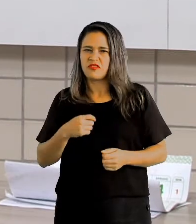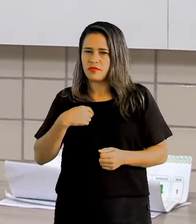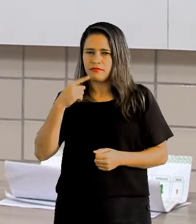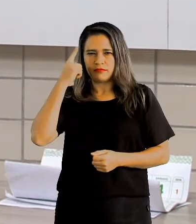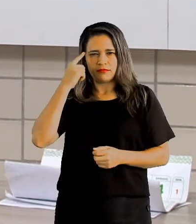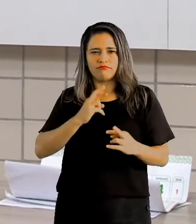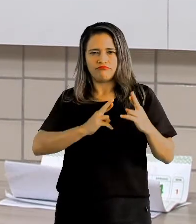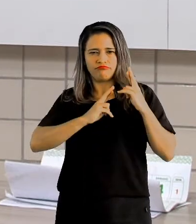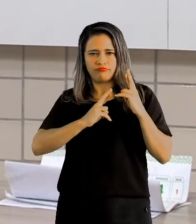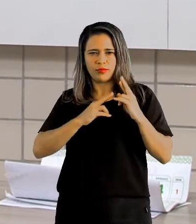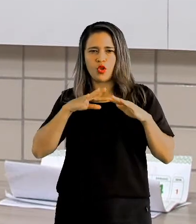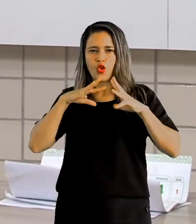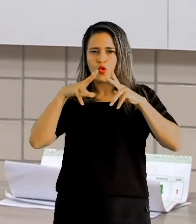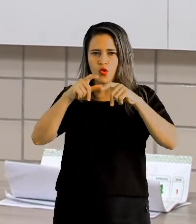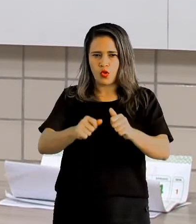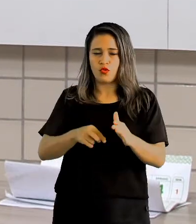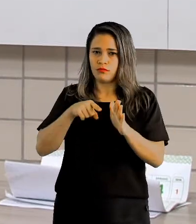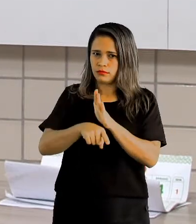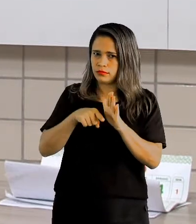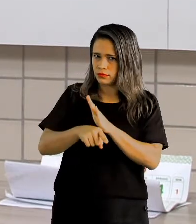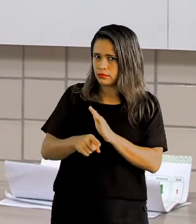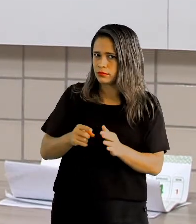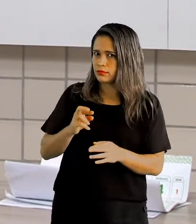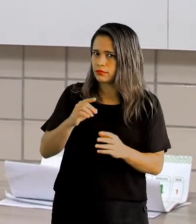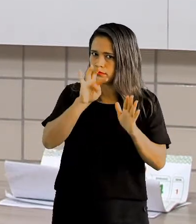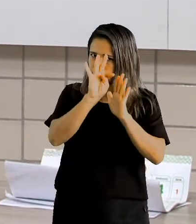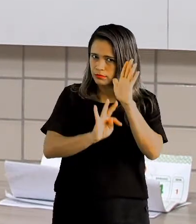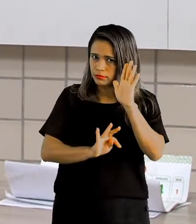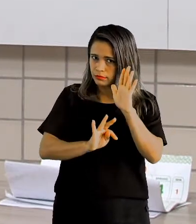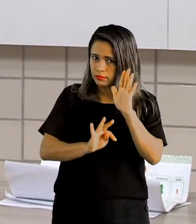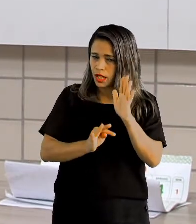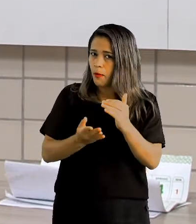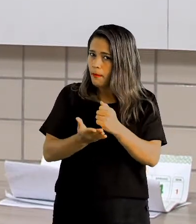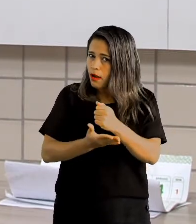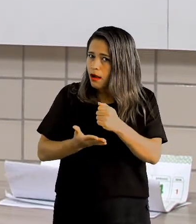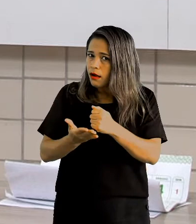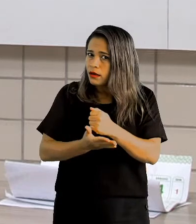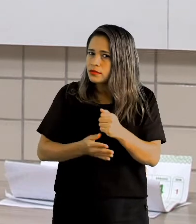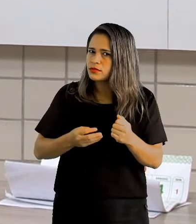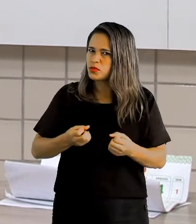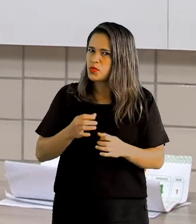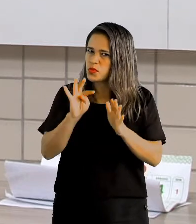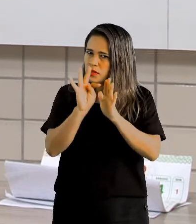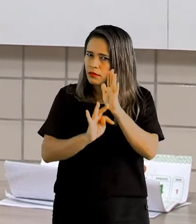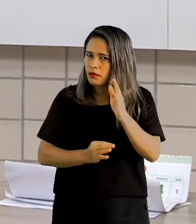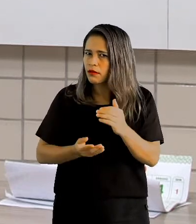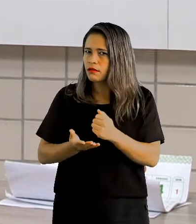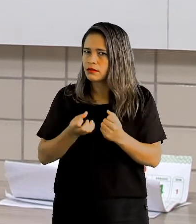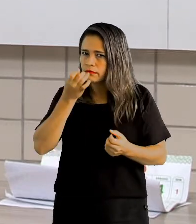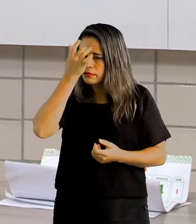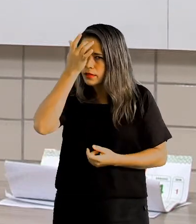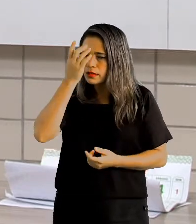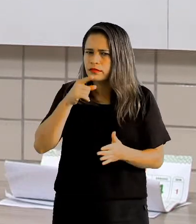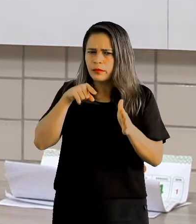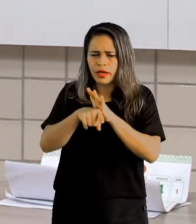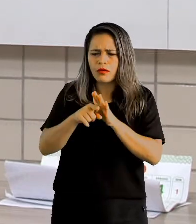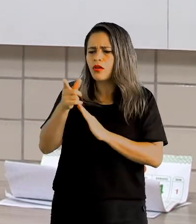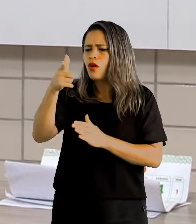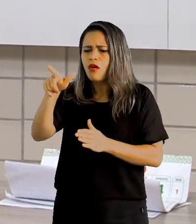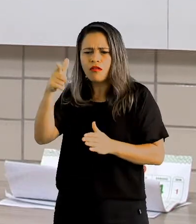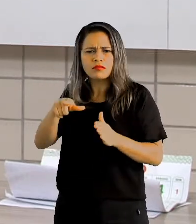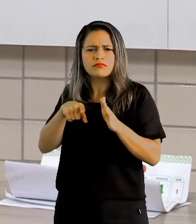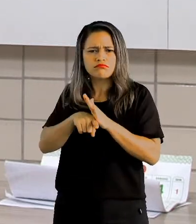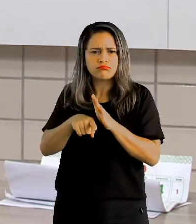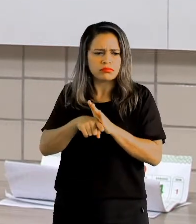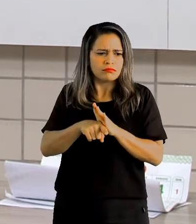as questões que foi feito no texto. Então, são questões básicas, brinca com o texto, faça outras perguntas, descobre outras informações